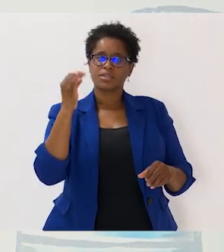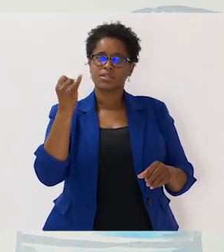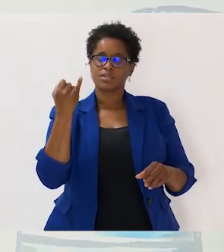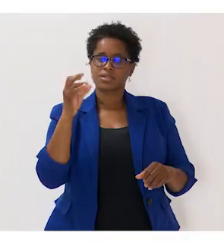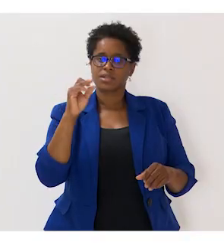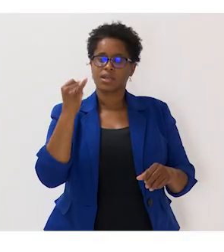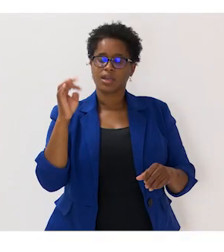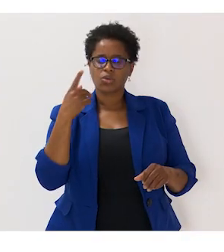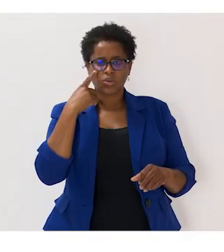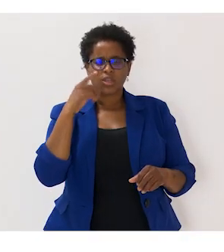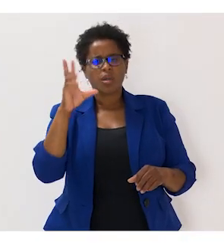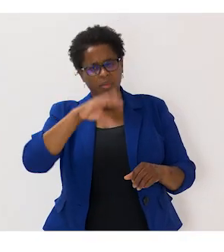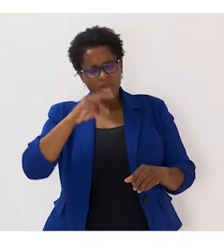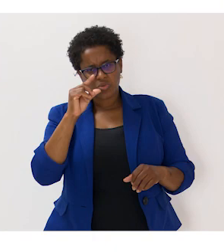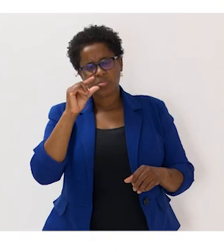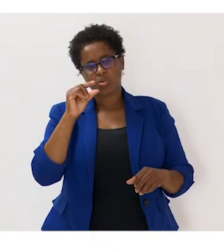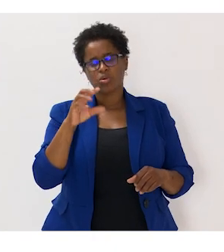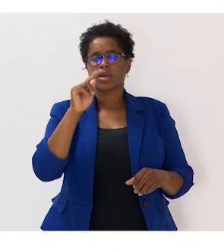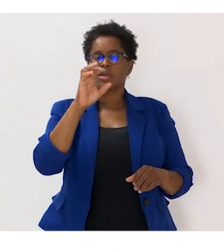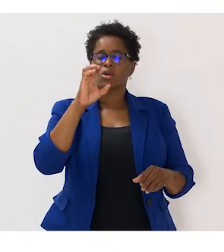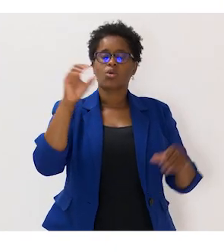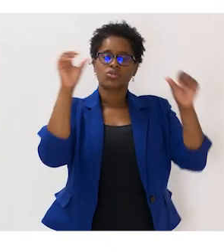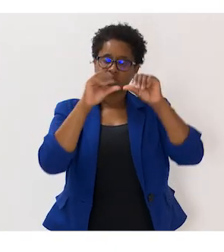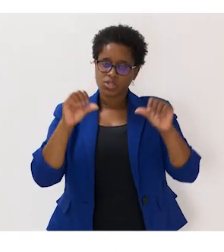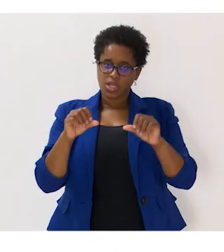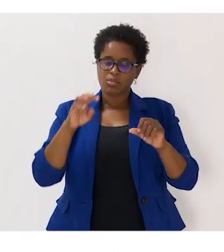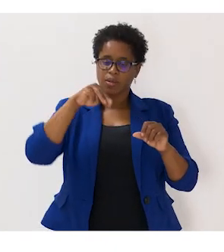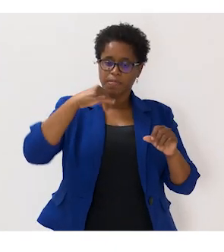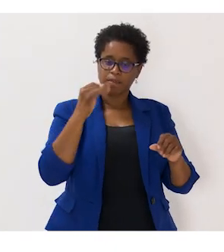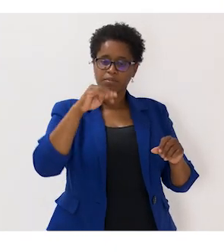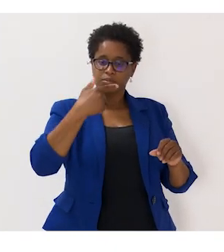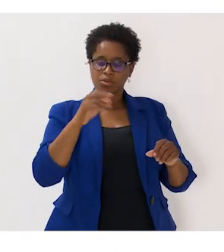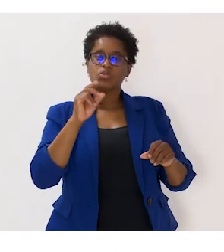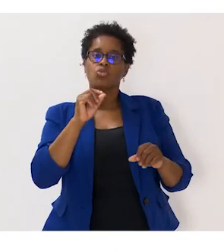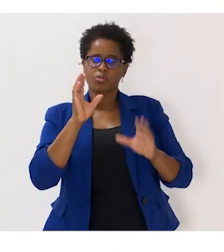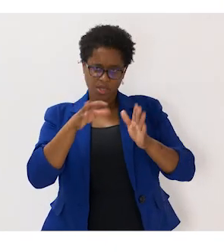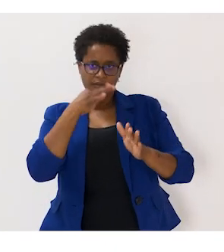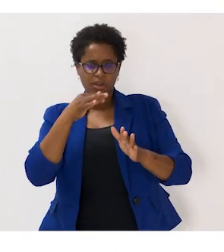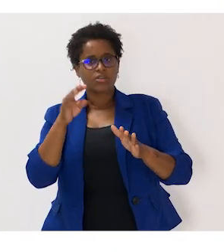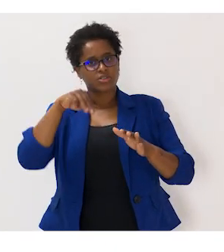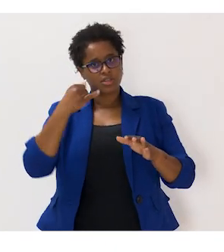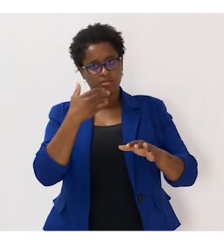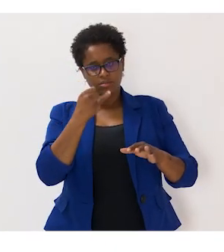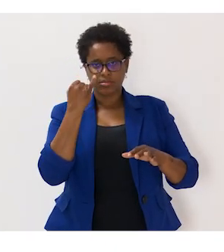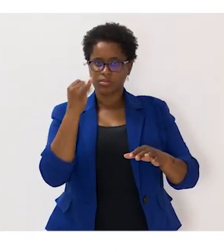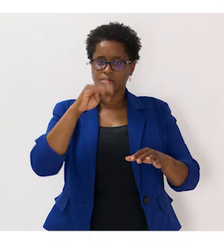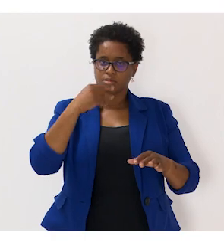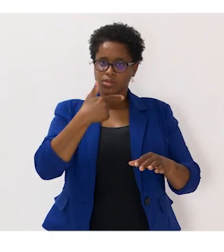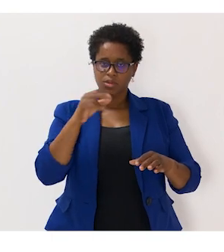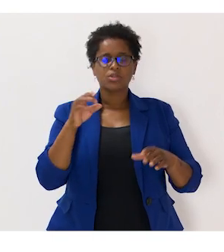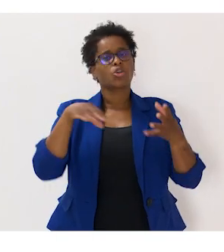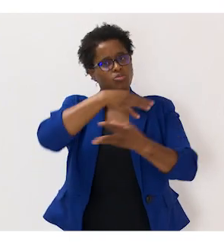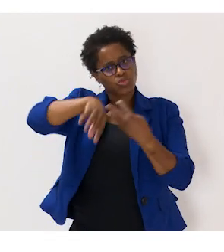pouco. Ecossistemas mistos, o nome já diz, se é misto é uma mistura, não é? Combinam dois tipos de